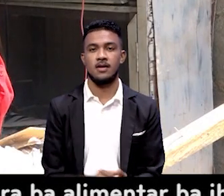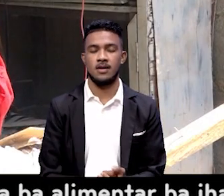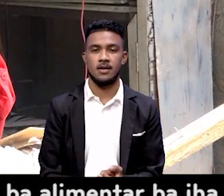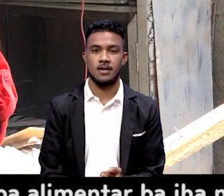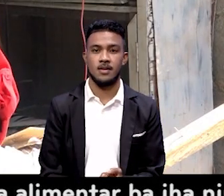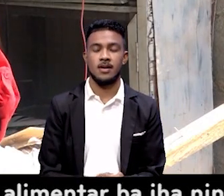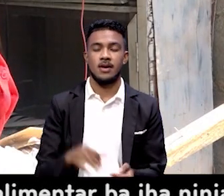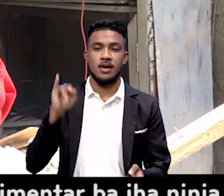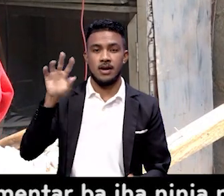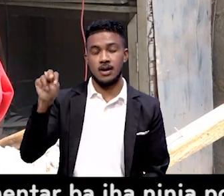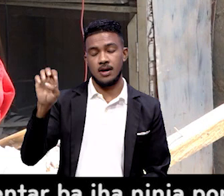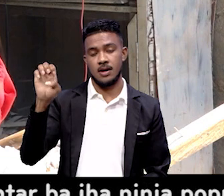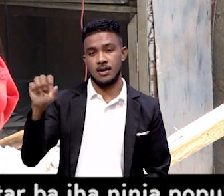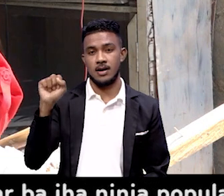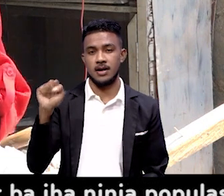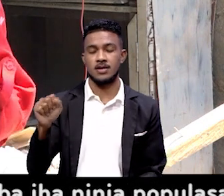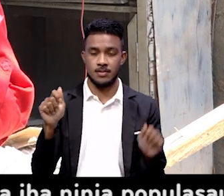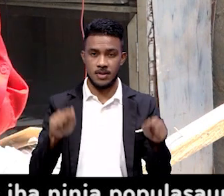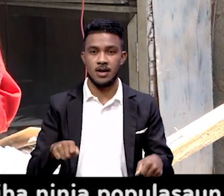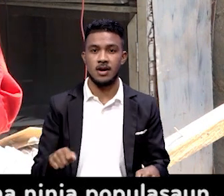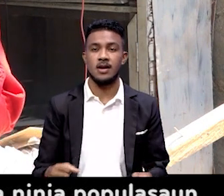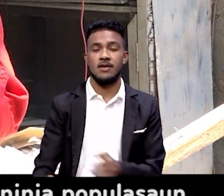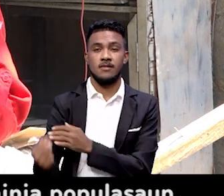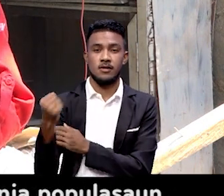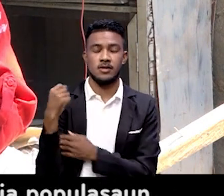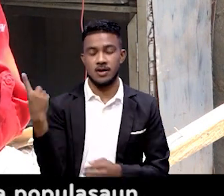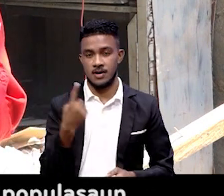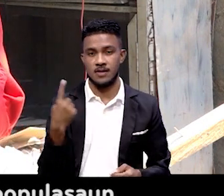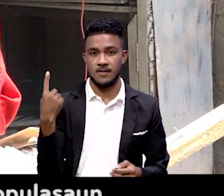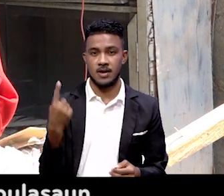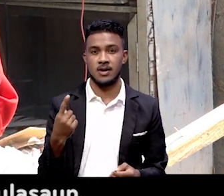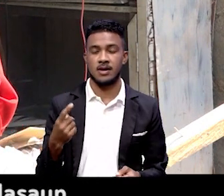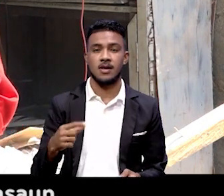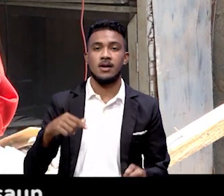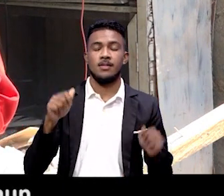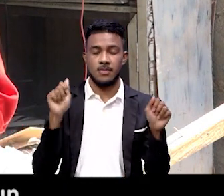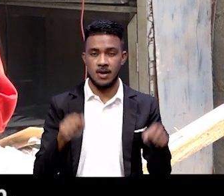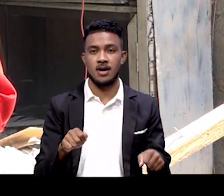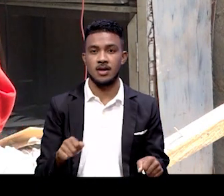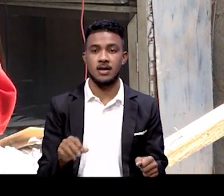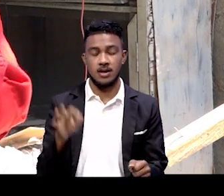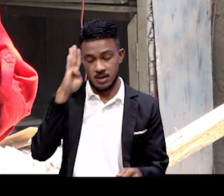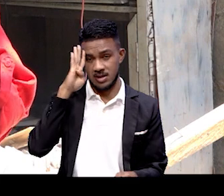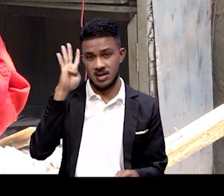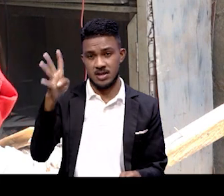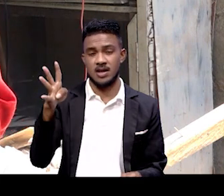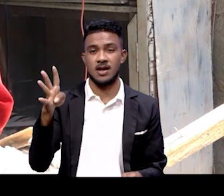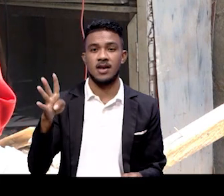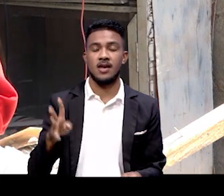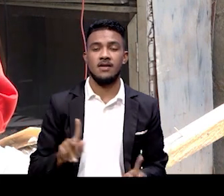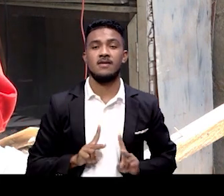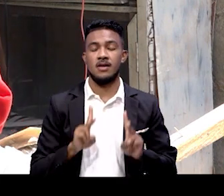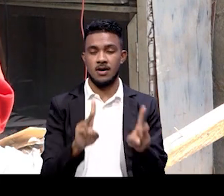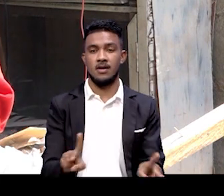Graça bela ia condição lebe digno, nia se bela prepara Angelino Kiko Diak, atu bela sai herói fong, ida hane sangi